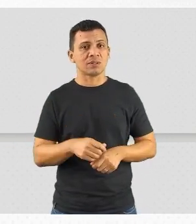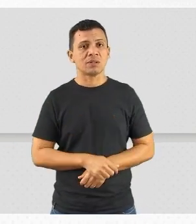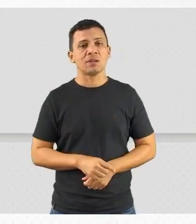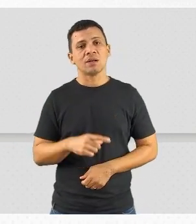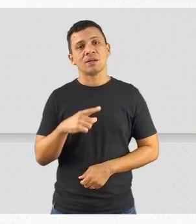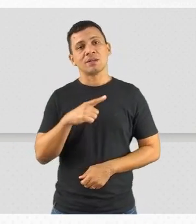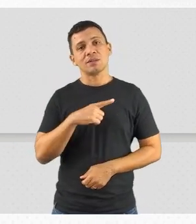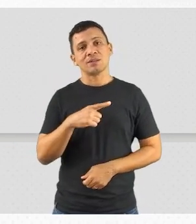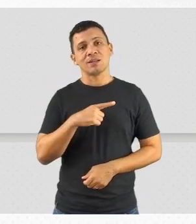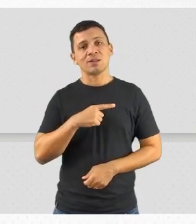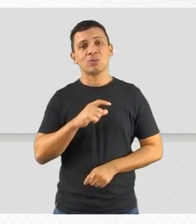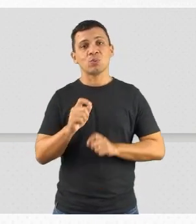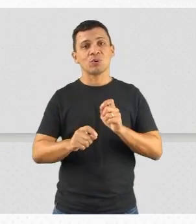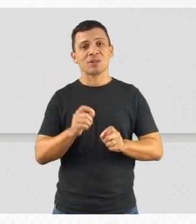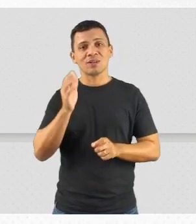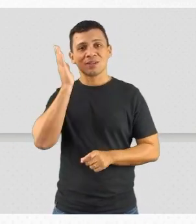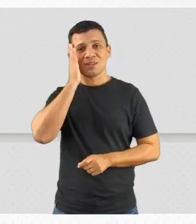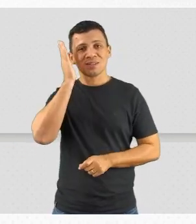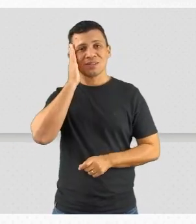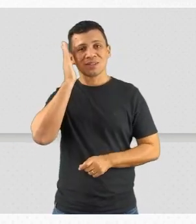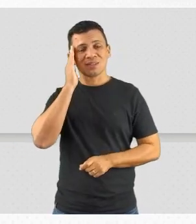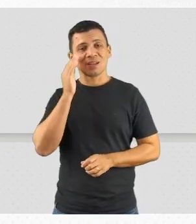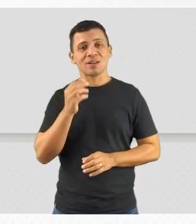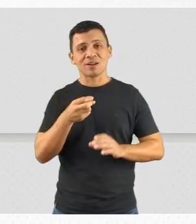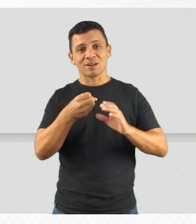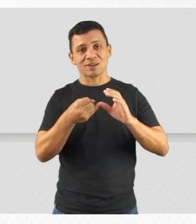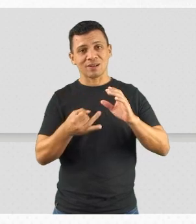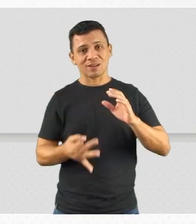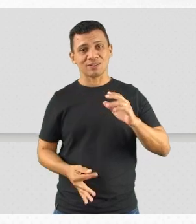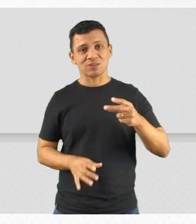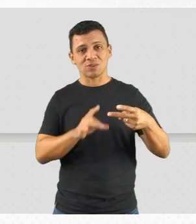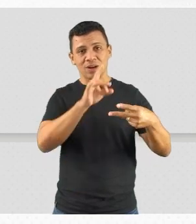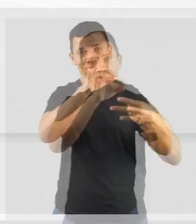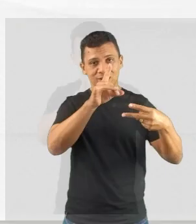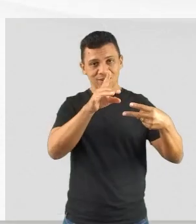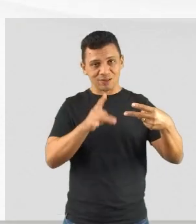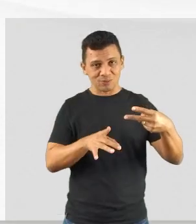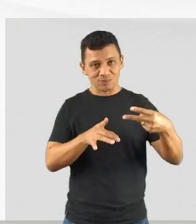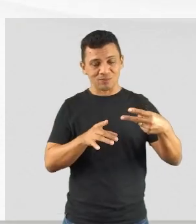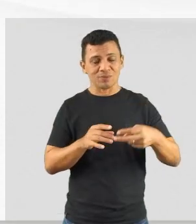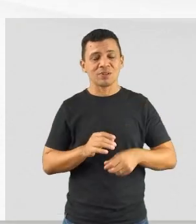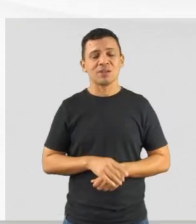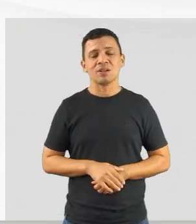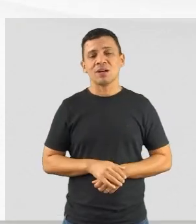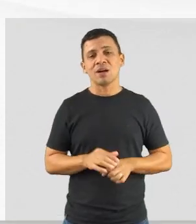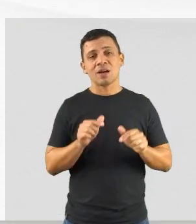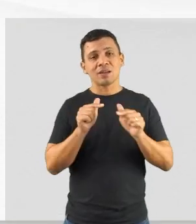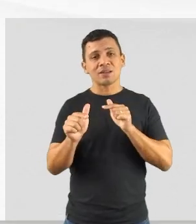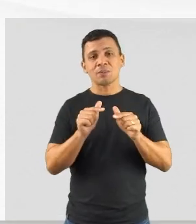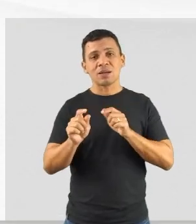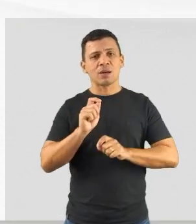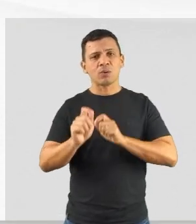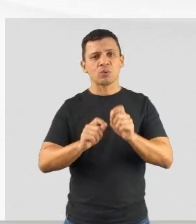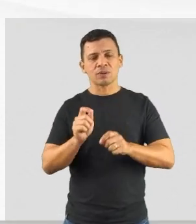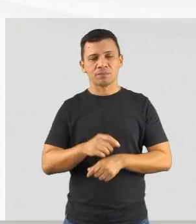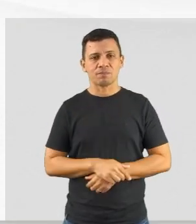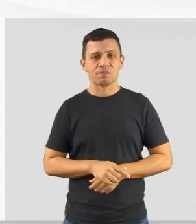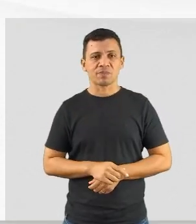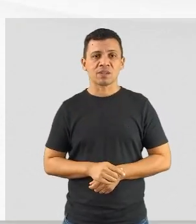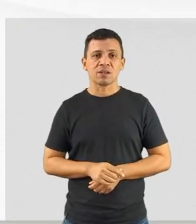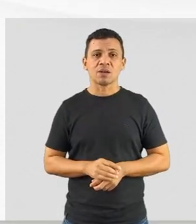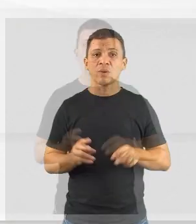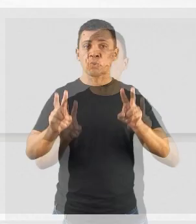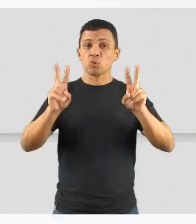temas e a gente vai compreender um pouco mais o que caracteriza cada um desses temas. Então, a gente vai trabalhar um pouco sobre a coerência, né? A